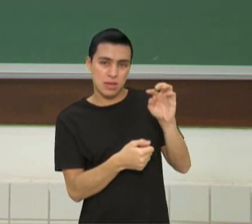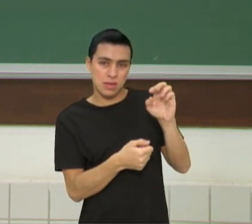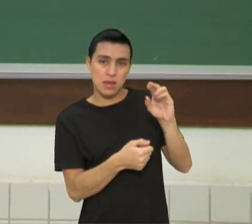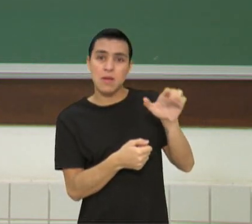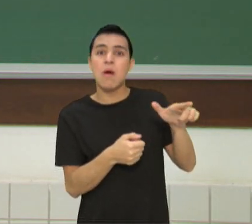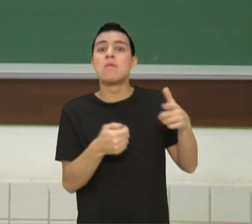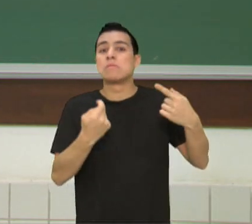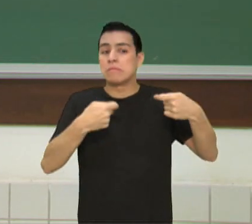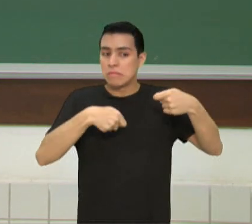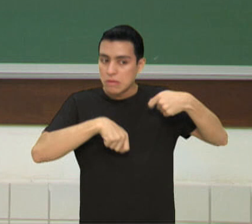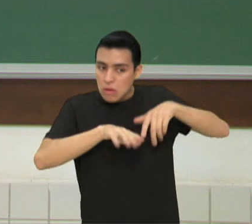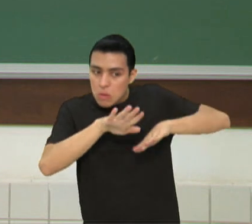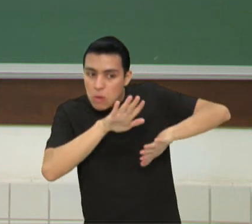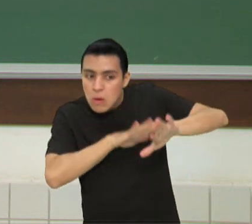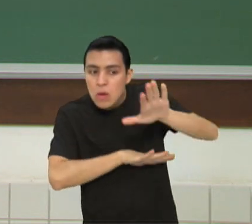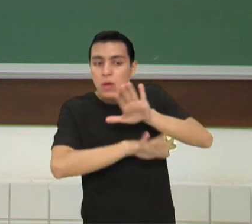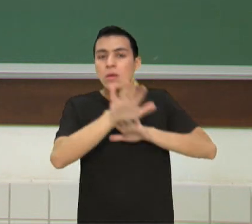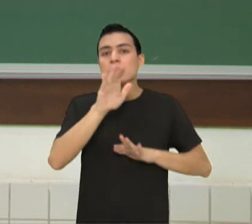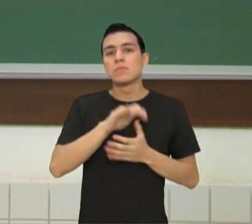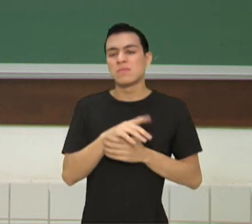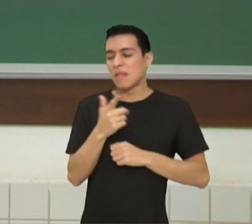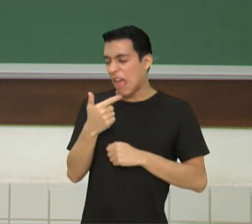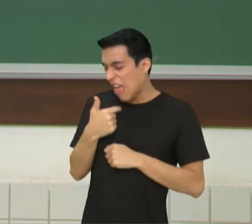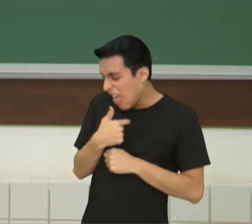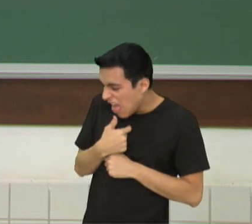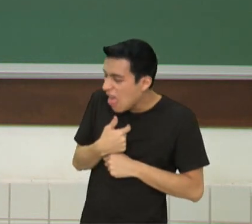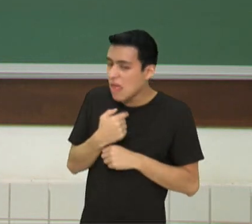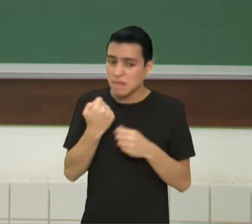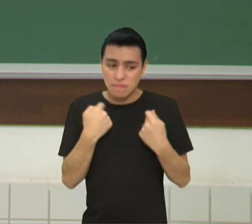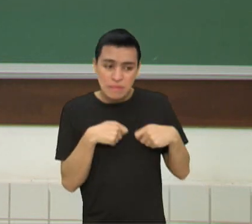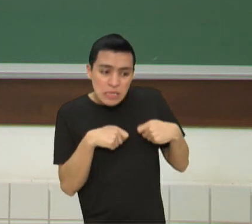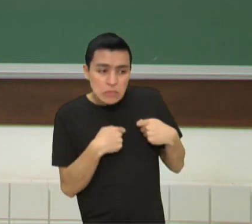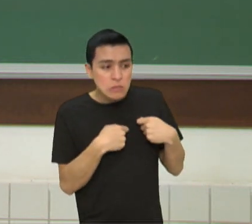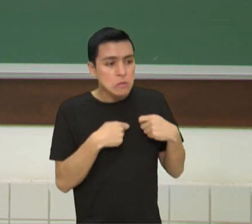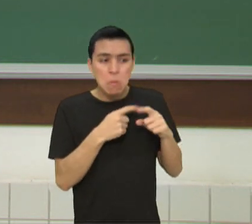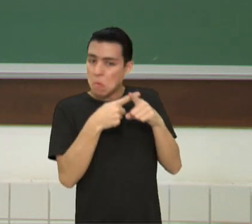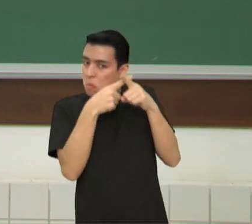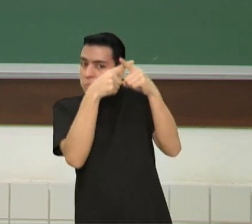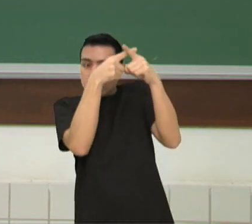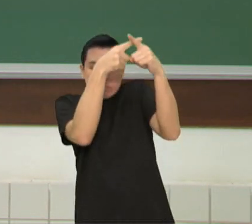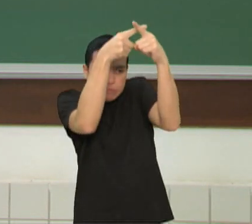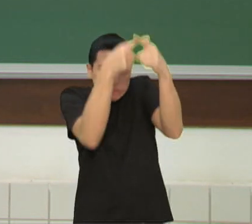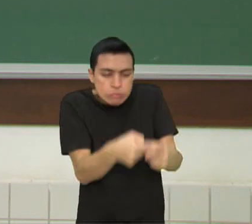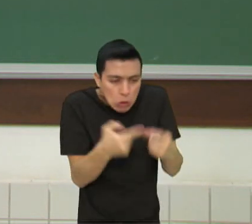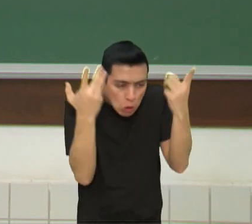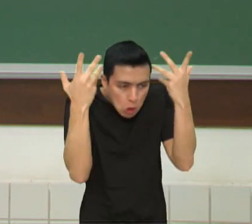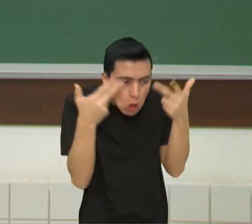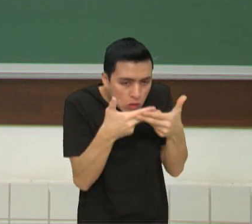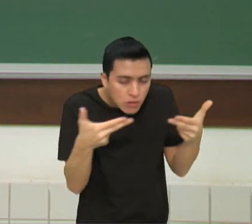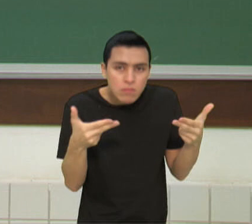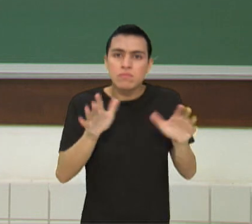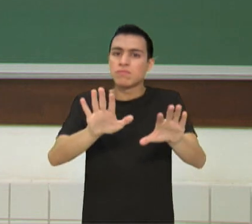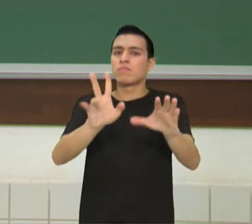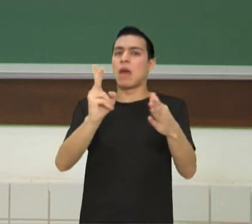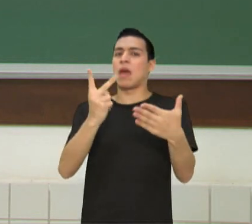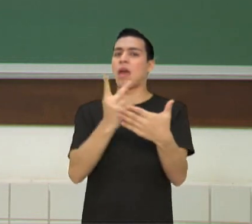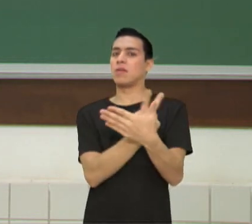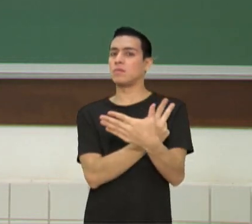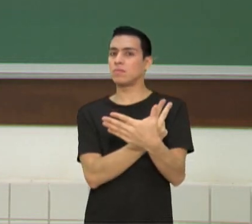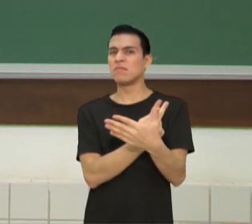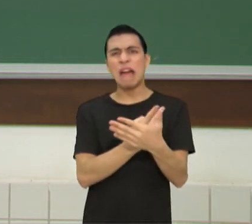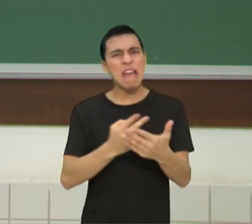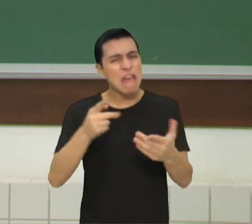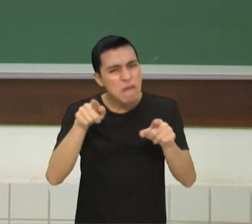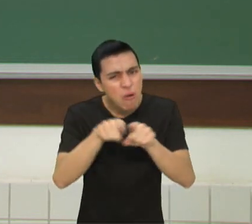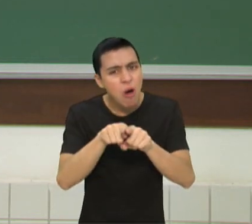um cuidado envolvendo isso. Devo ficar distante, não ingerir nada de origem animal? Errado. É o mesmo